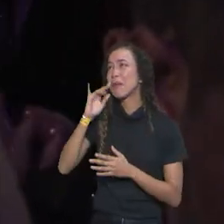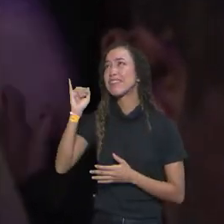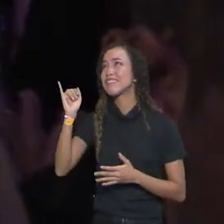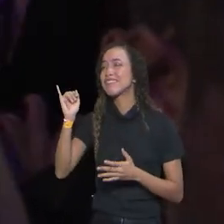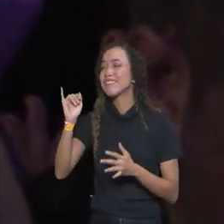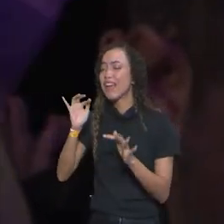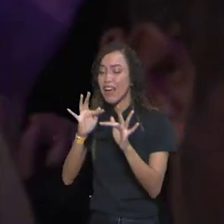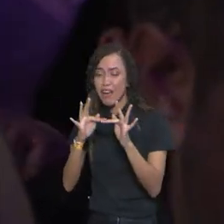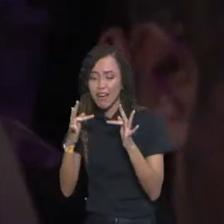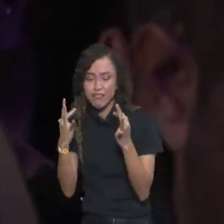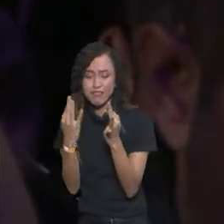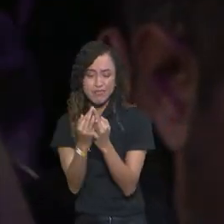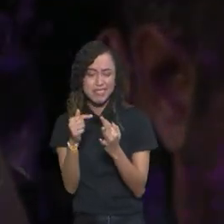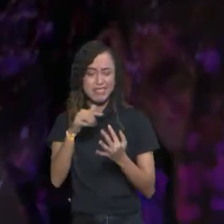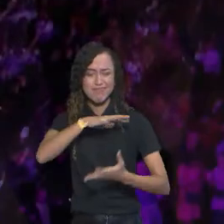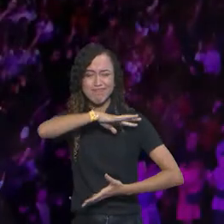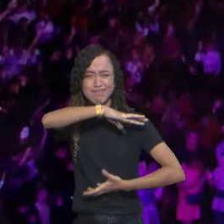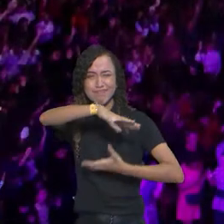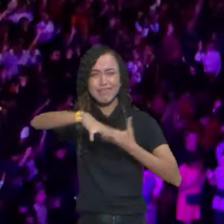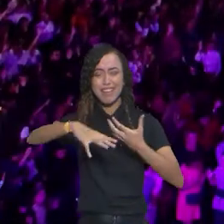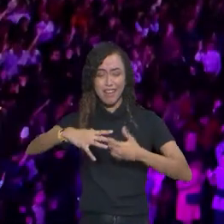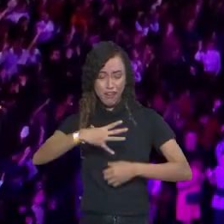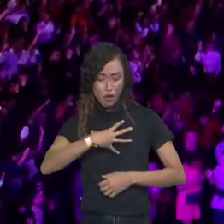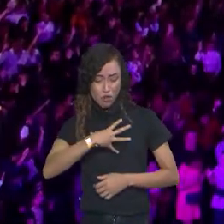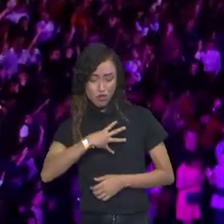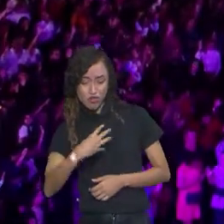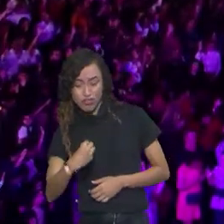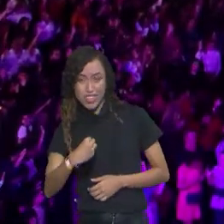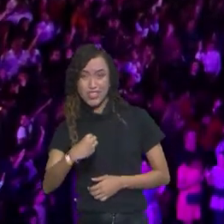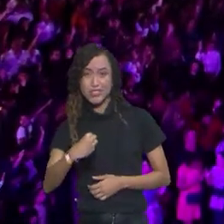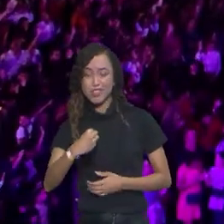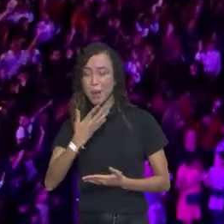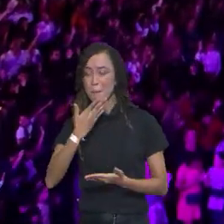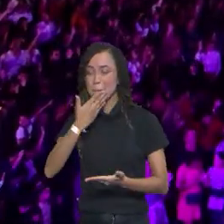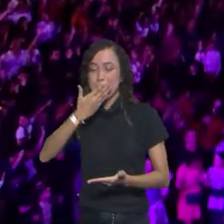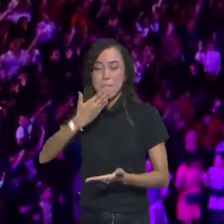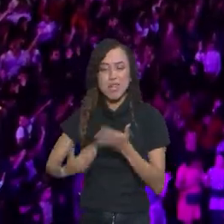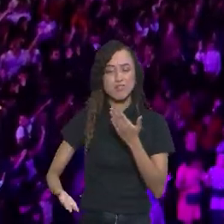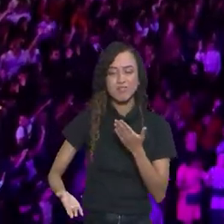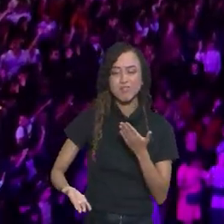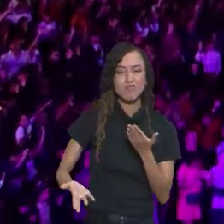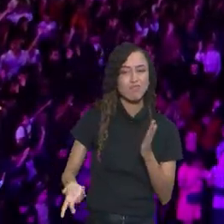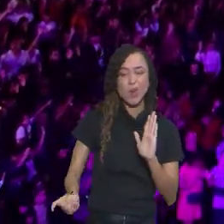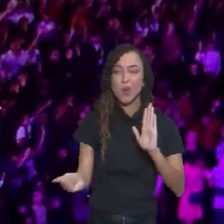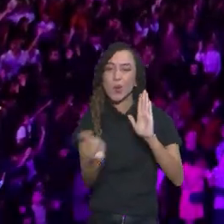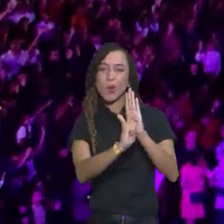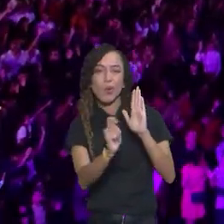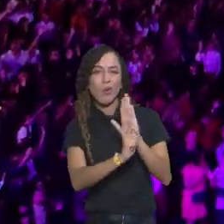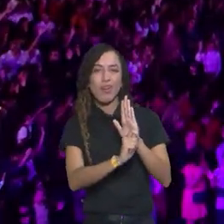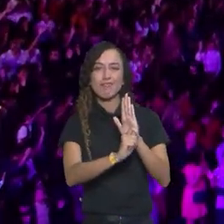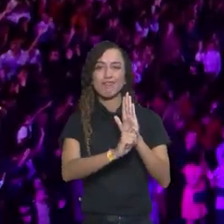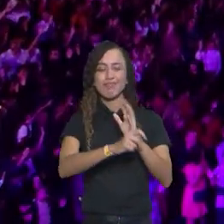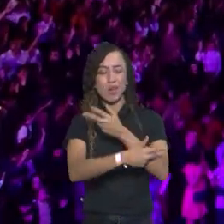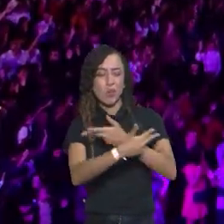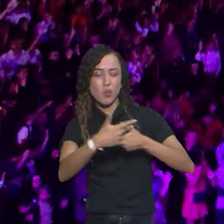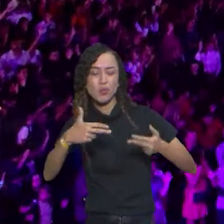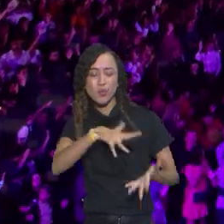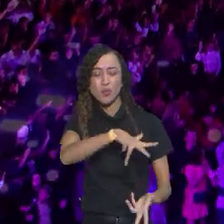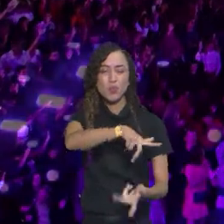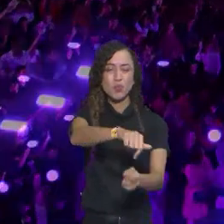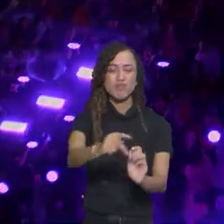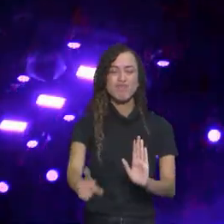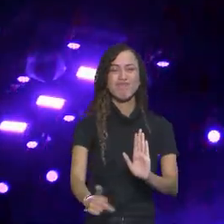que está sendo abalada porque os filhos foram perdidos para as drogas no tráfico